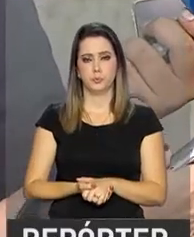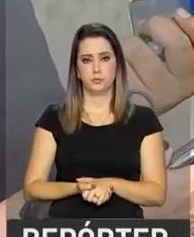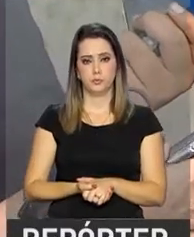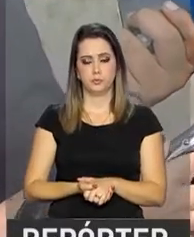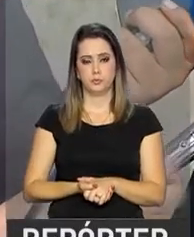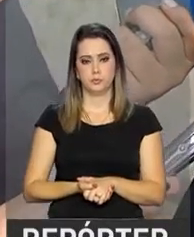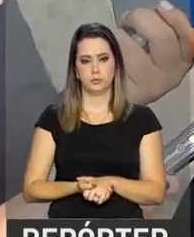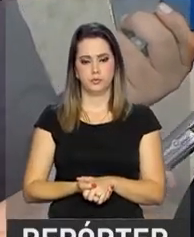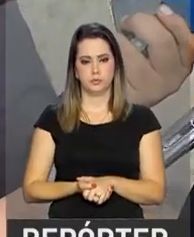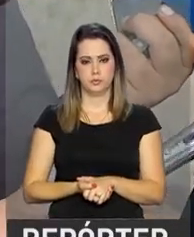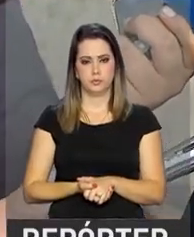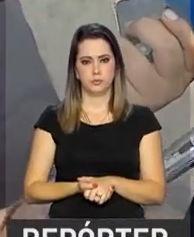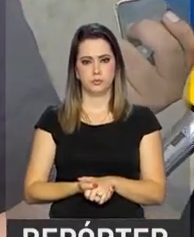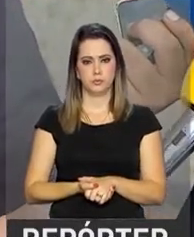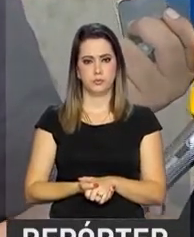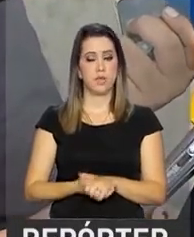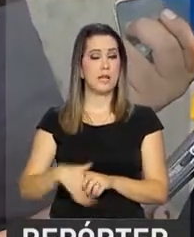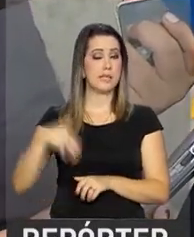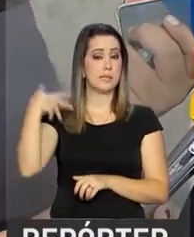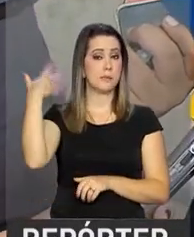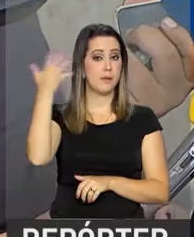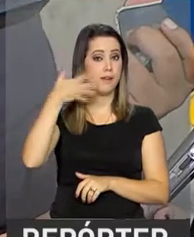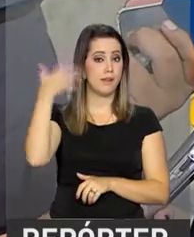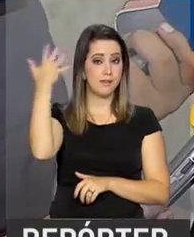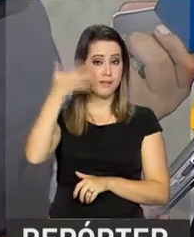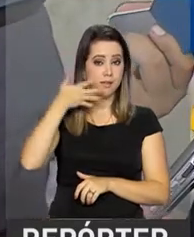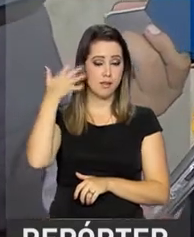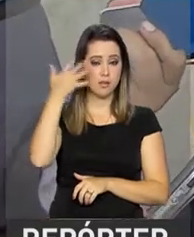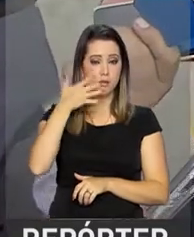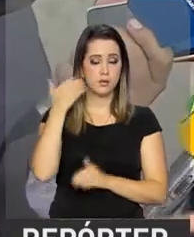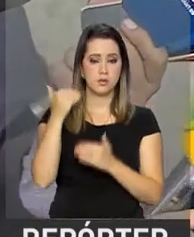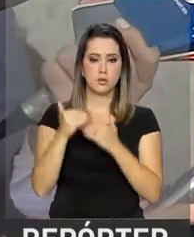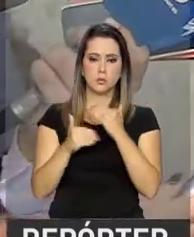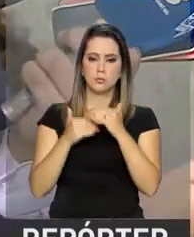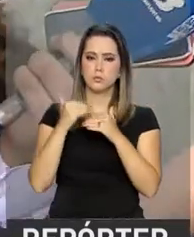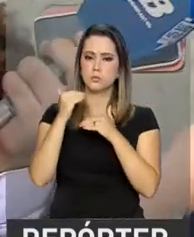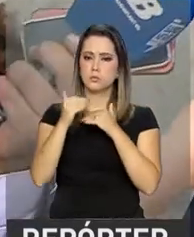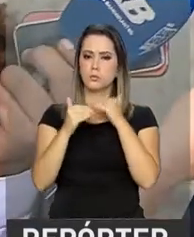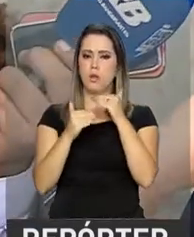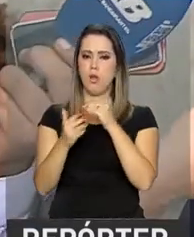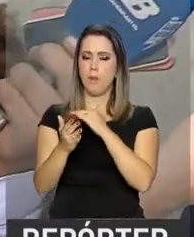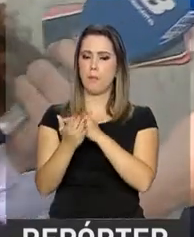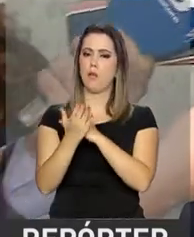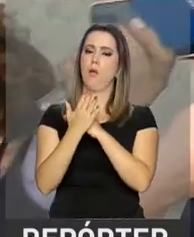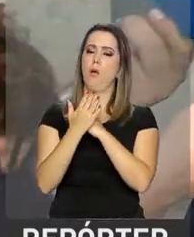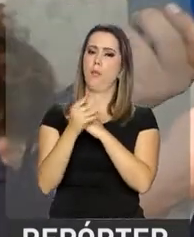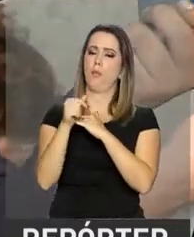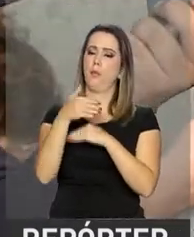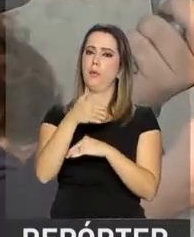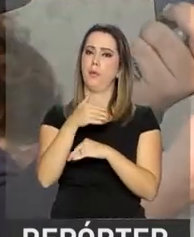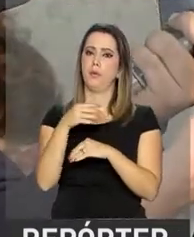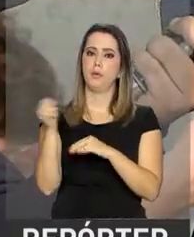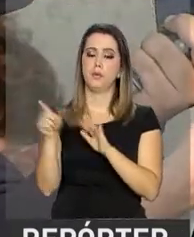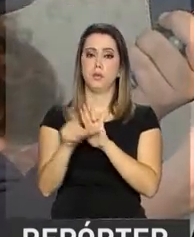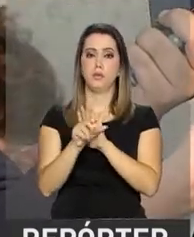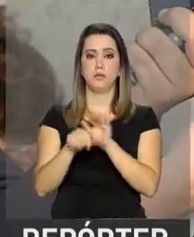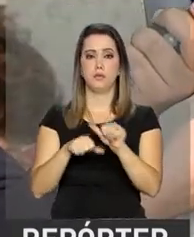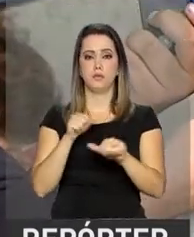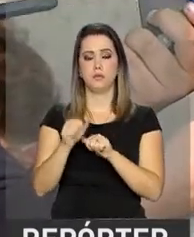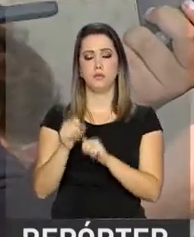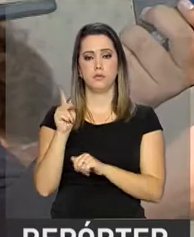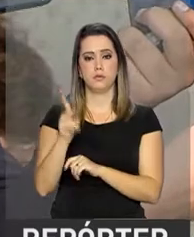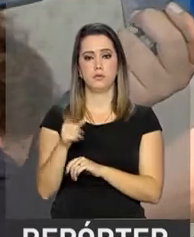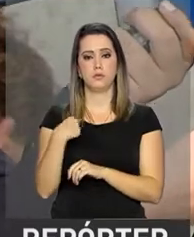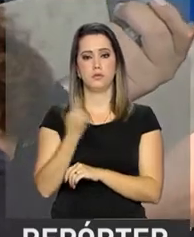O aumento do esclarecimento, ele leva ao aumento do apoio à reforma. Nós temos agora um novo instrumento,